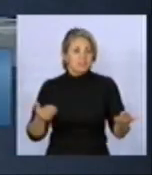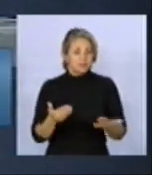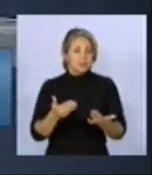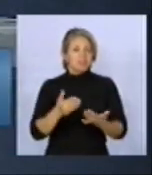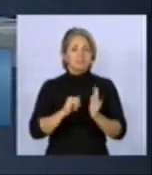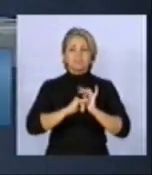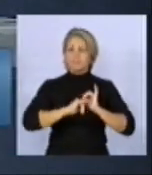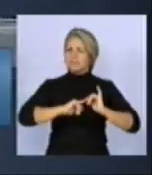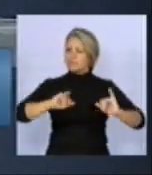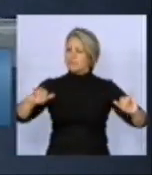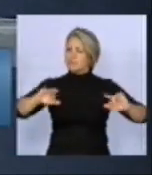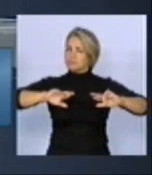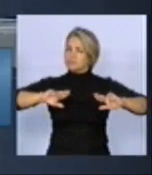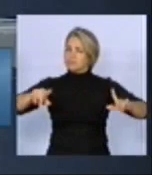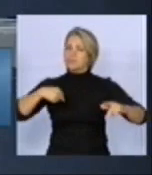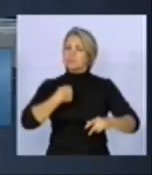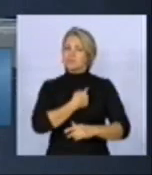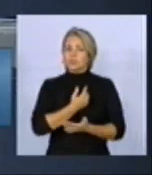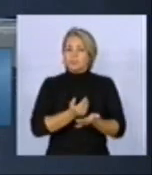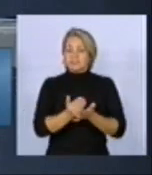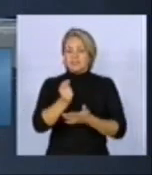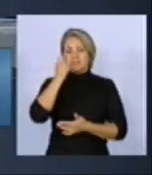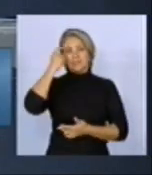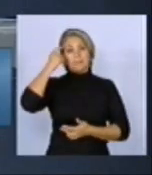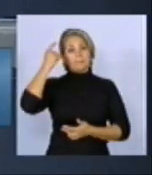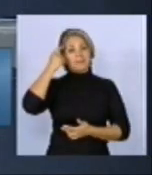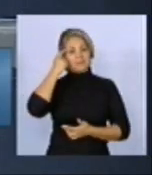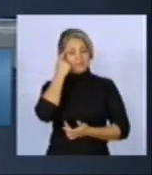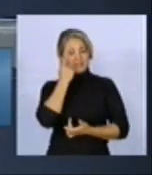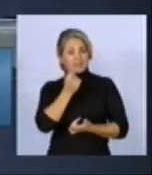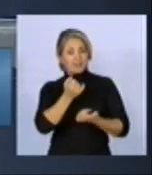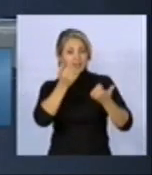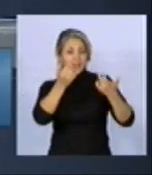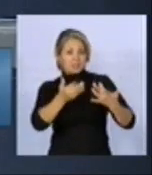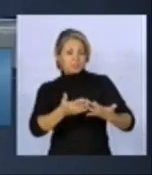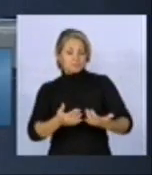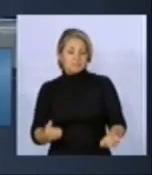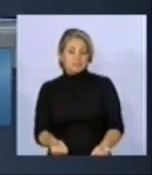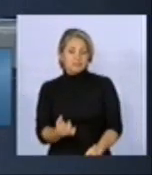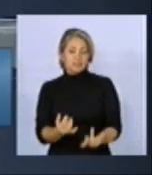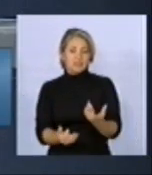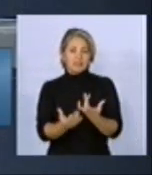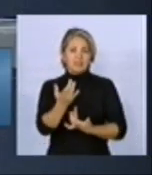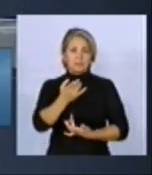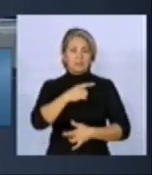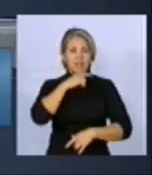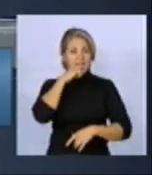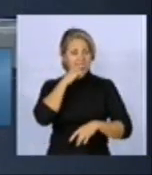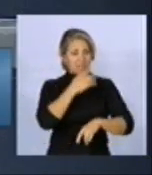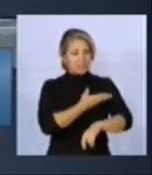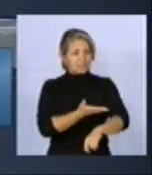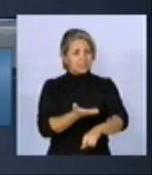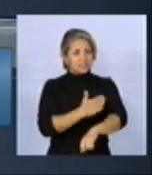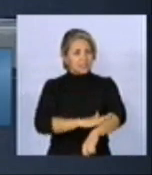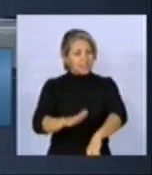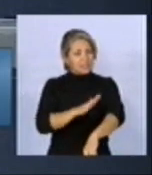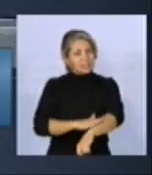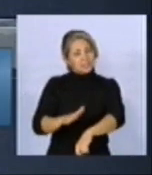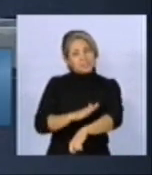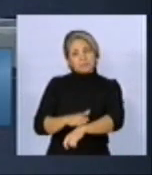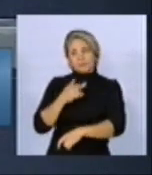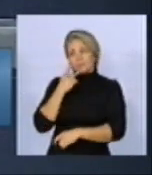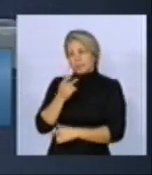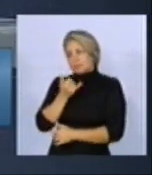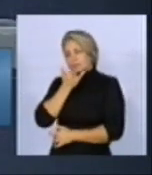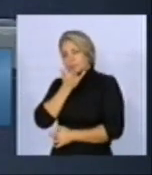informações para pensar sobre a questão da da queima da cana né o ministro pediu para não falar de de leis né não